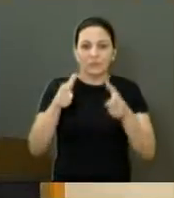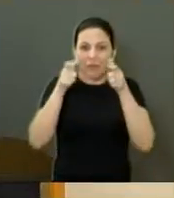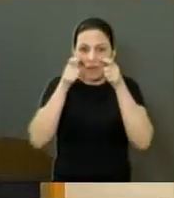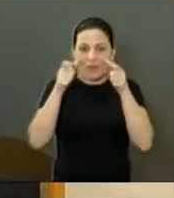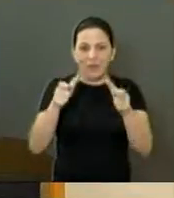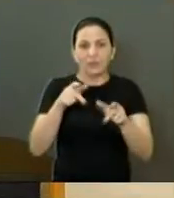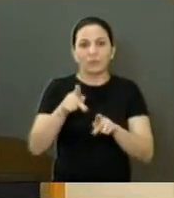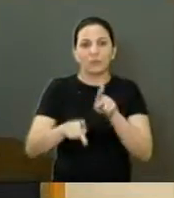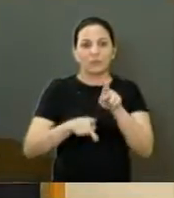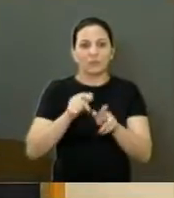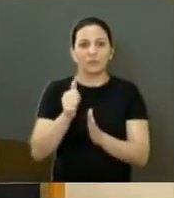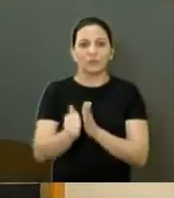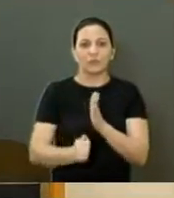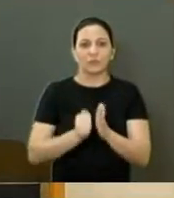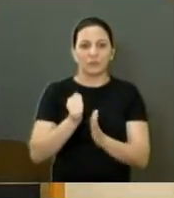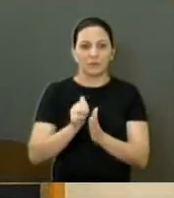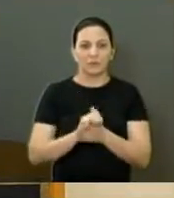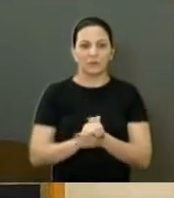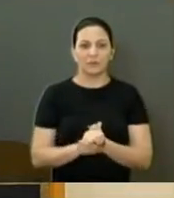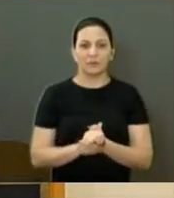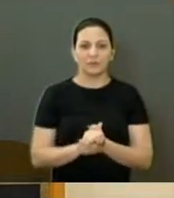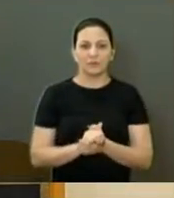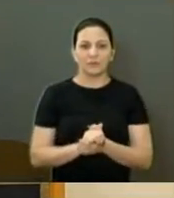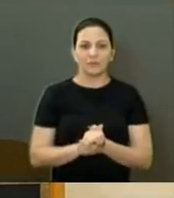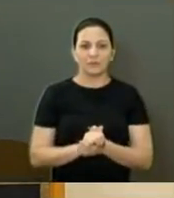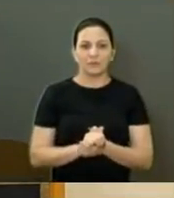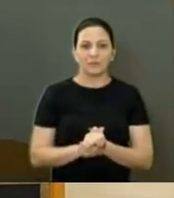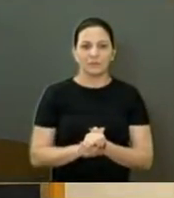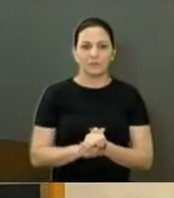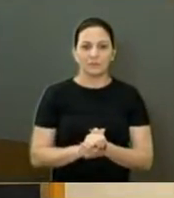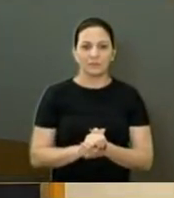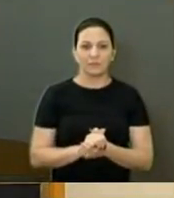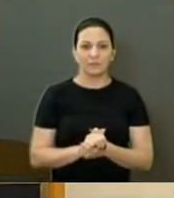de Araraquara. É importante também